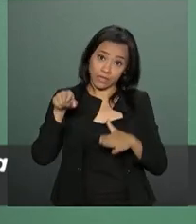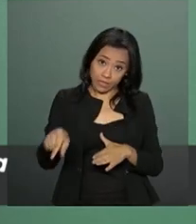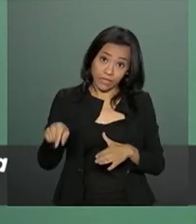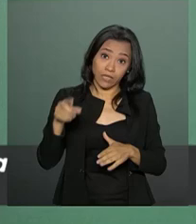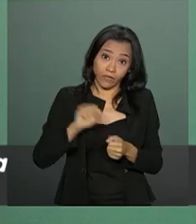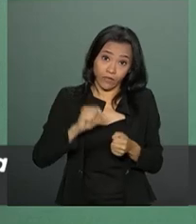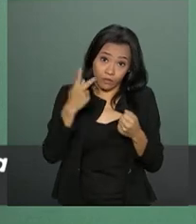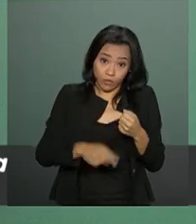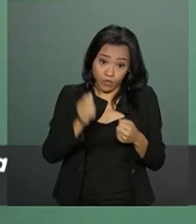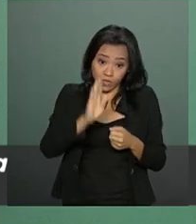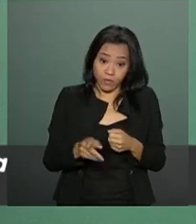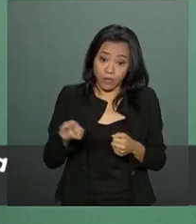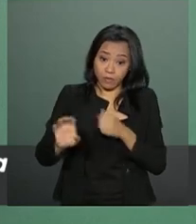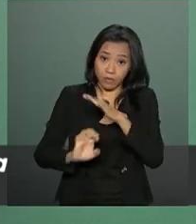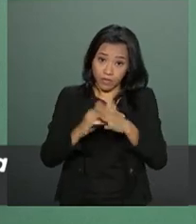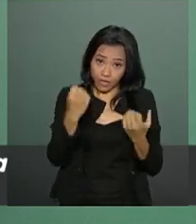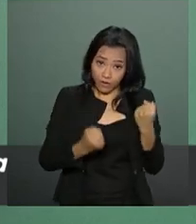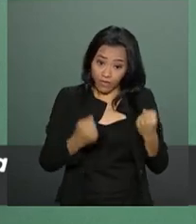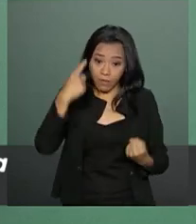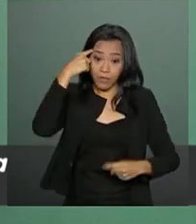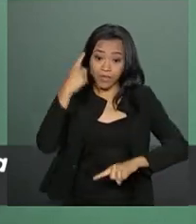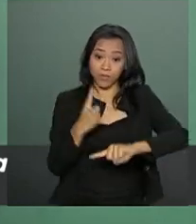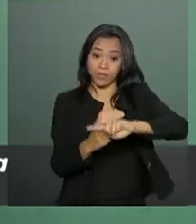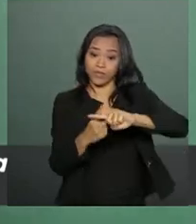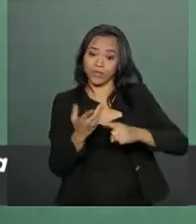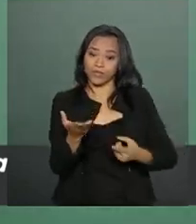feito no brasil é otimismo